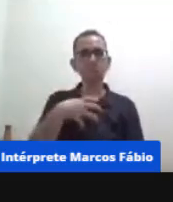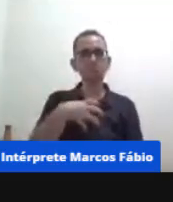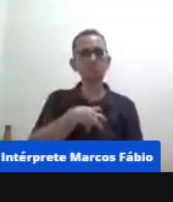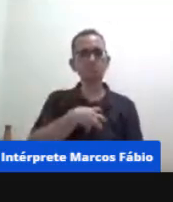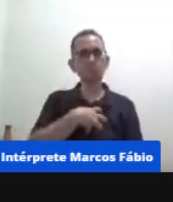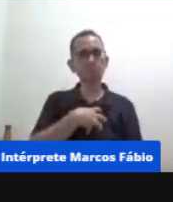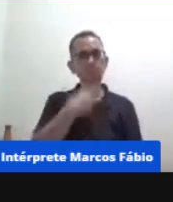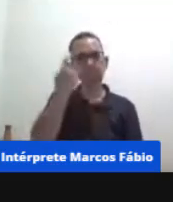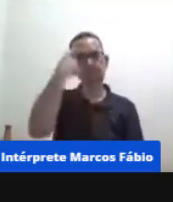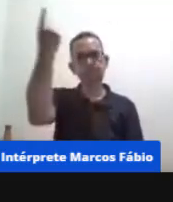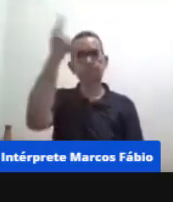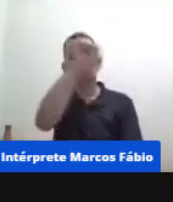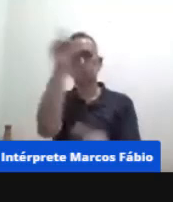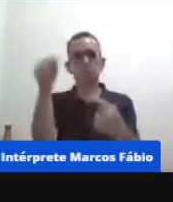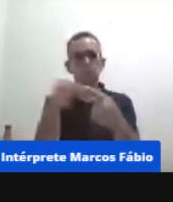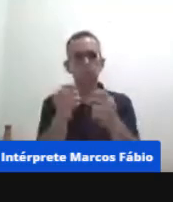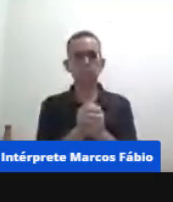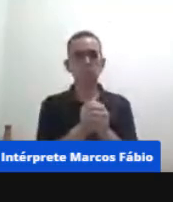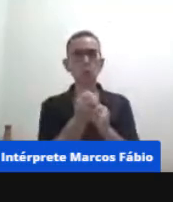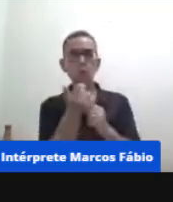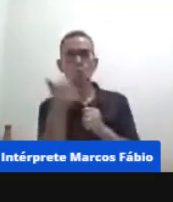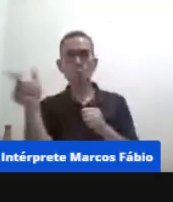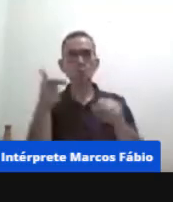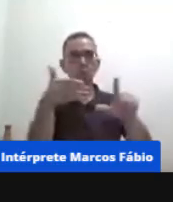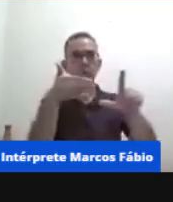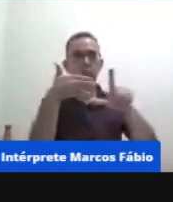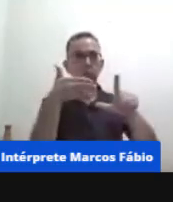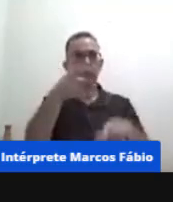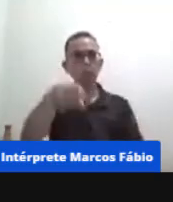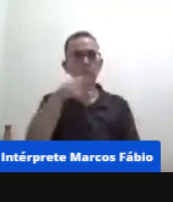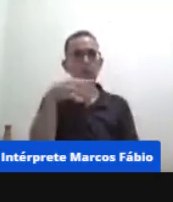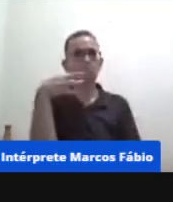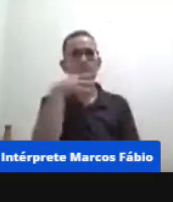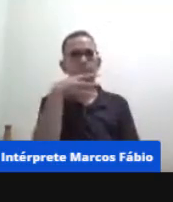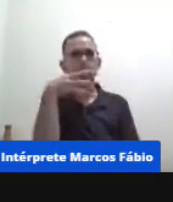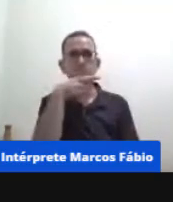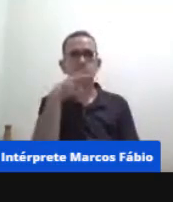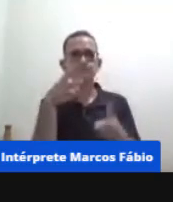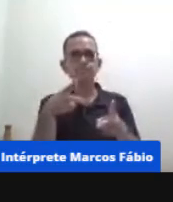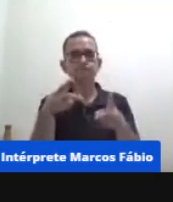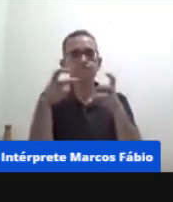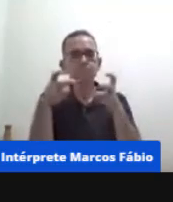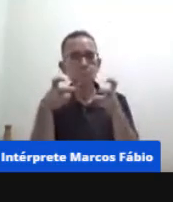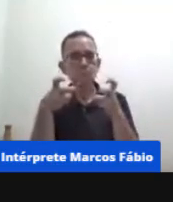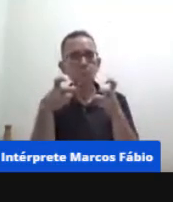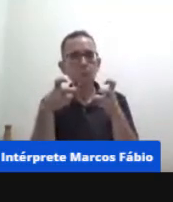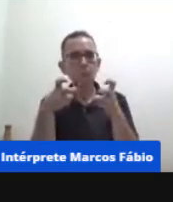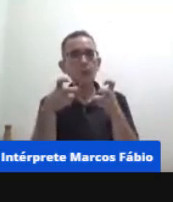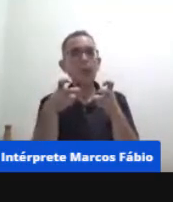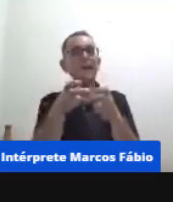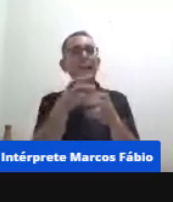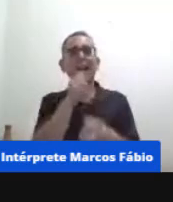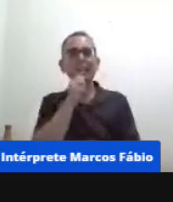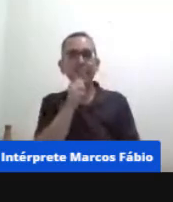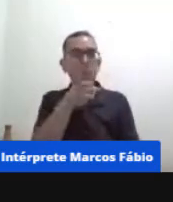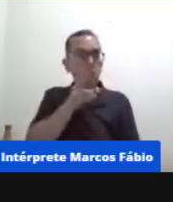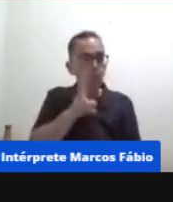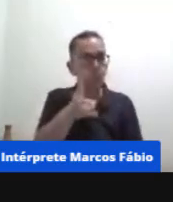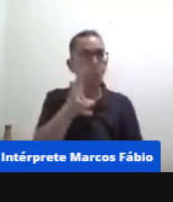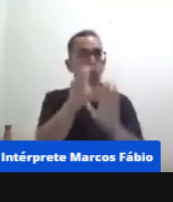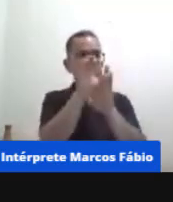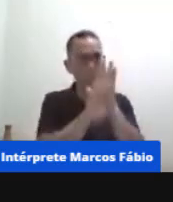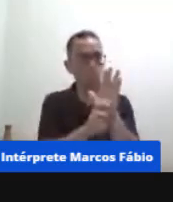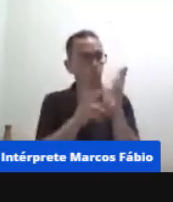de estratégias. No próximo slide, vocês vão perceber que a gente não deixou de trabalhar o mesmo assunto, o mesmo